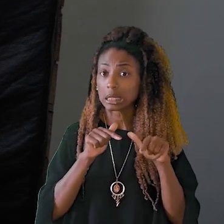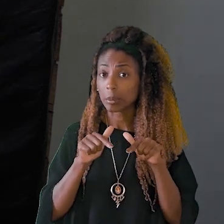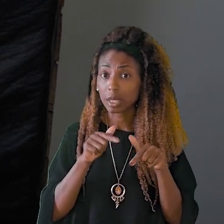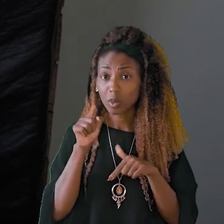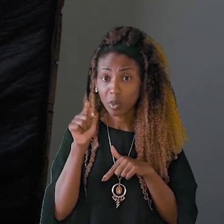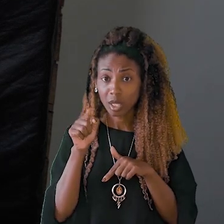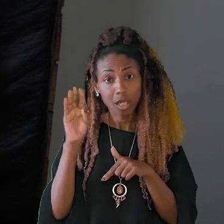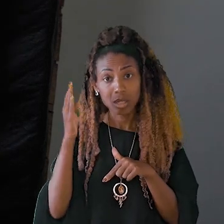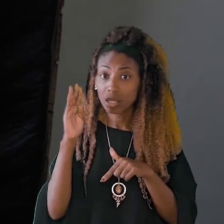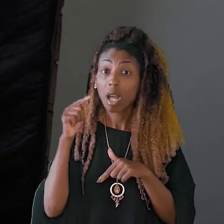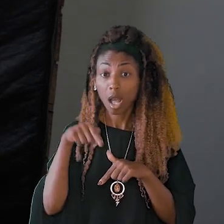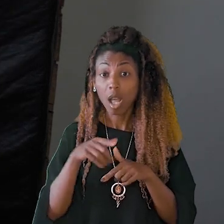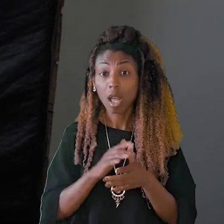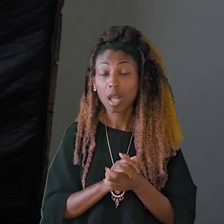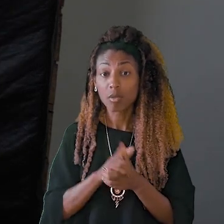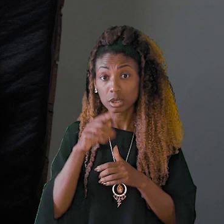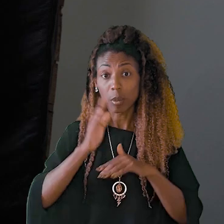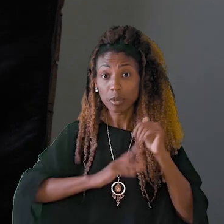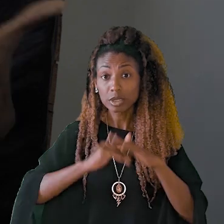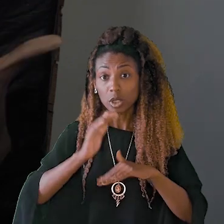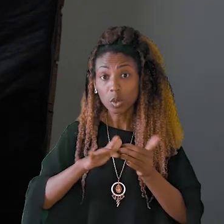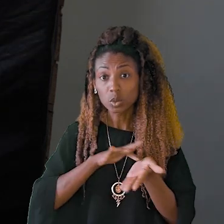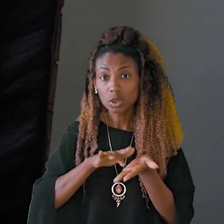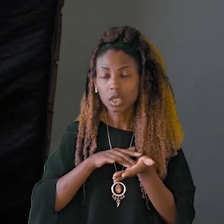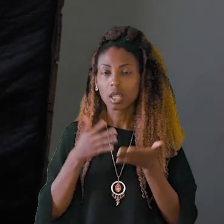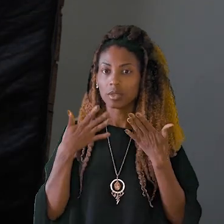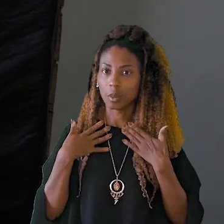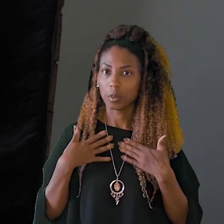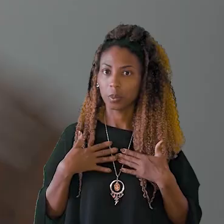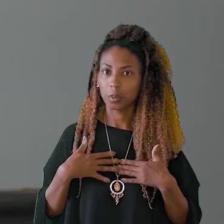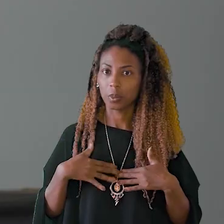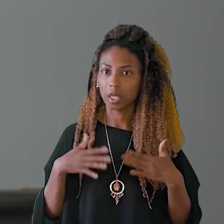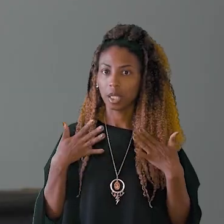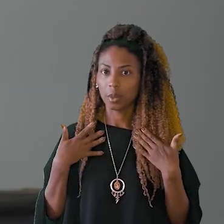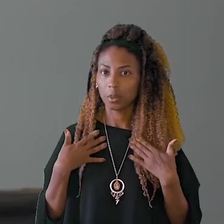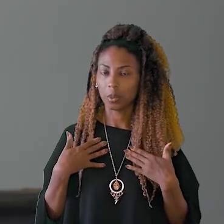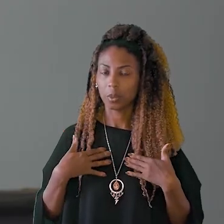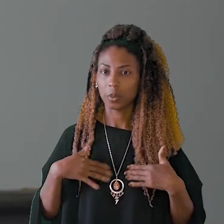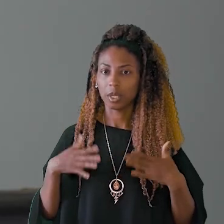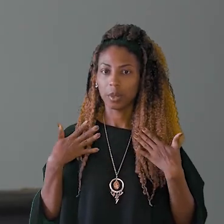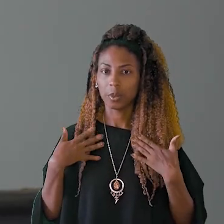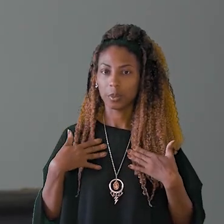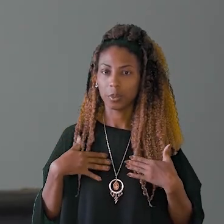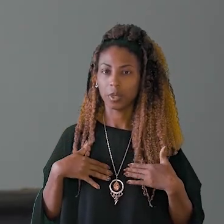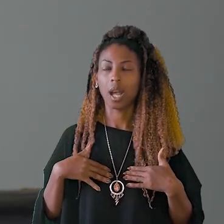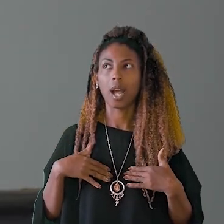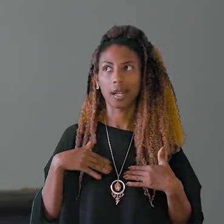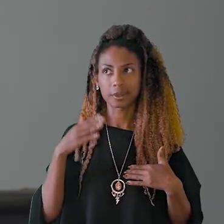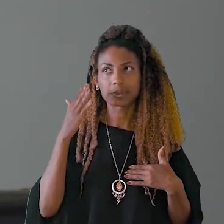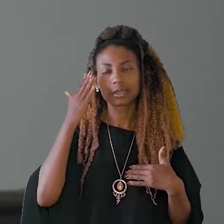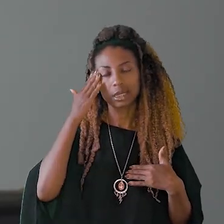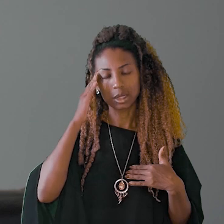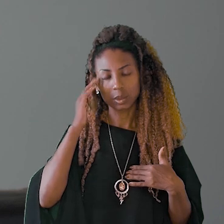não fosse o momento, é o momento de quem, então? E aí, pô, me acalmando. Voltei meu eixo, aí eu comecei a entender.